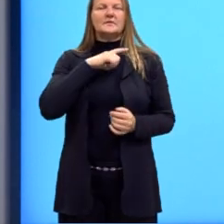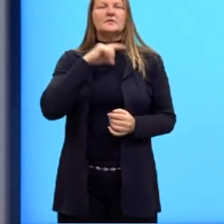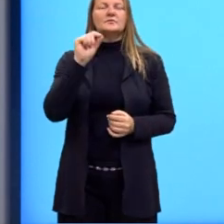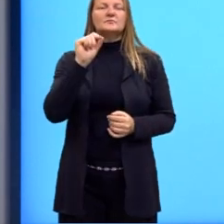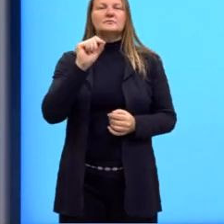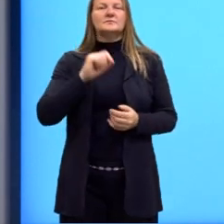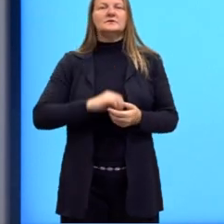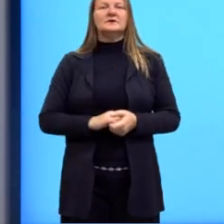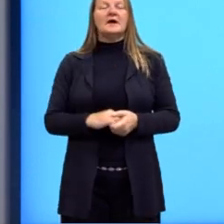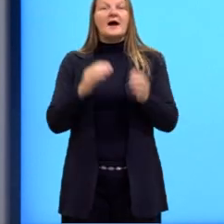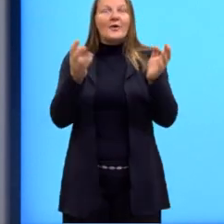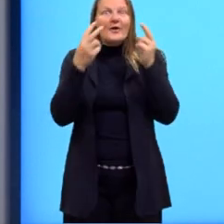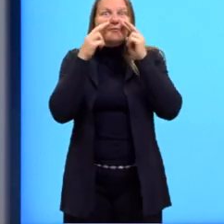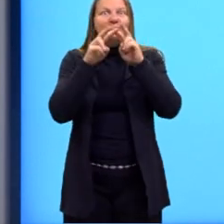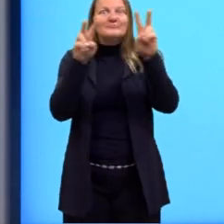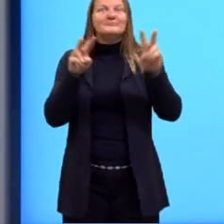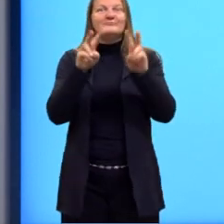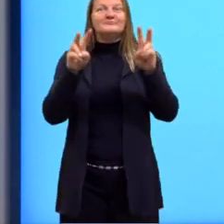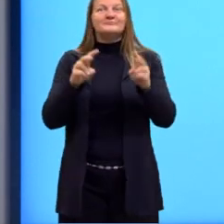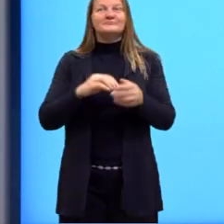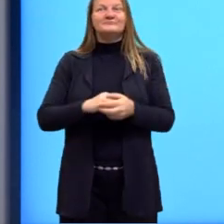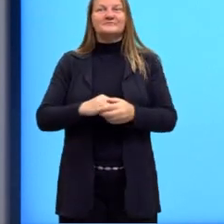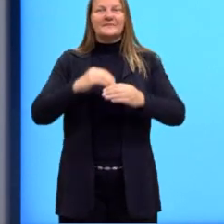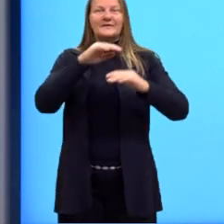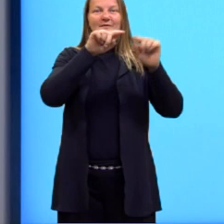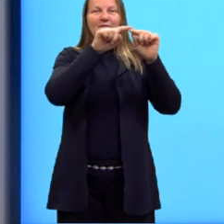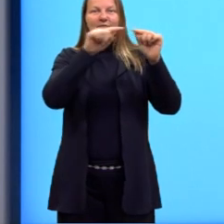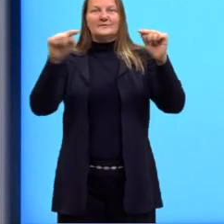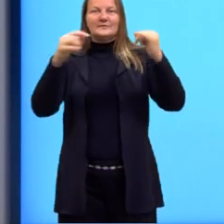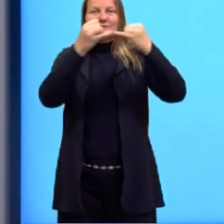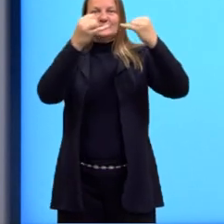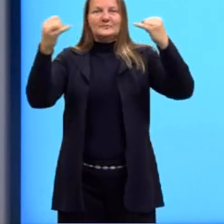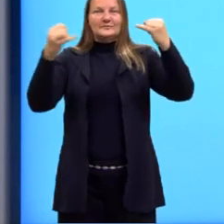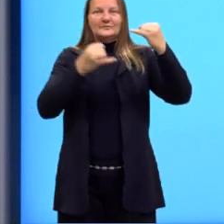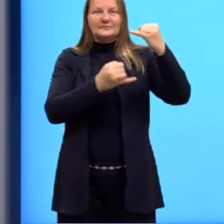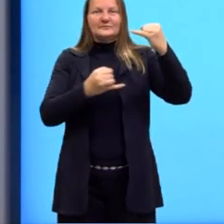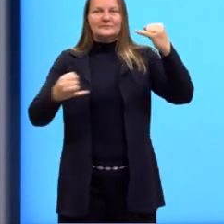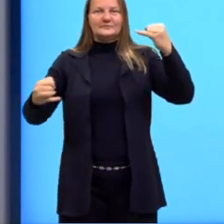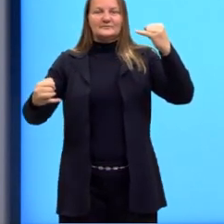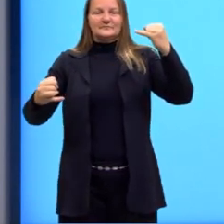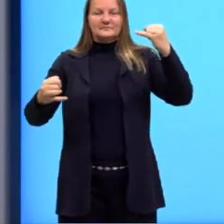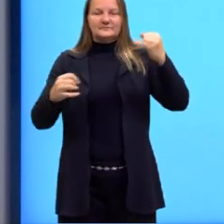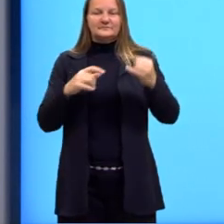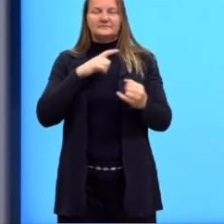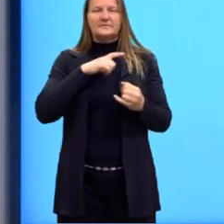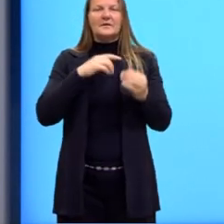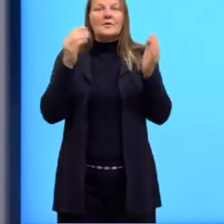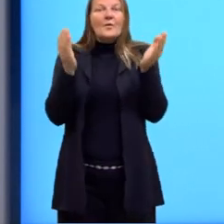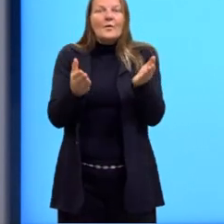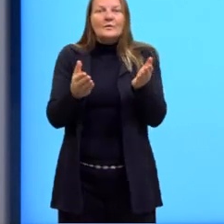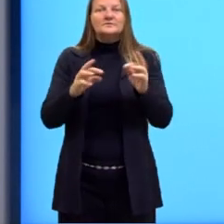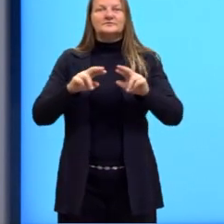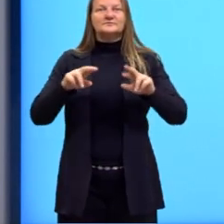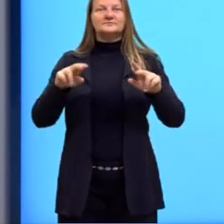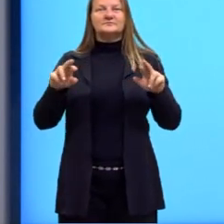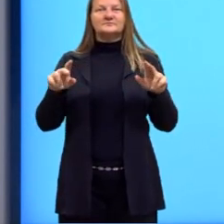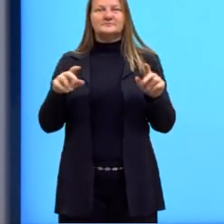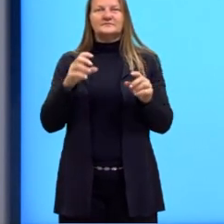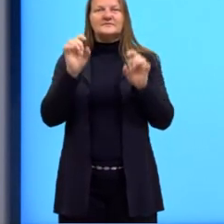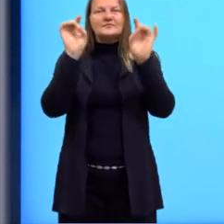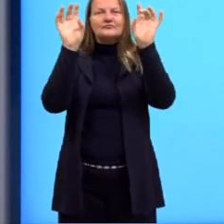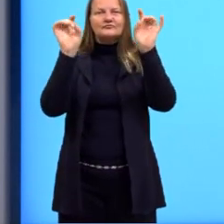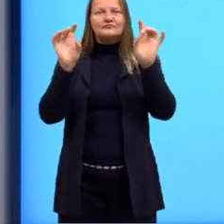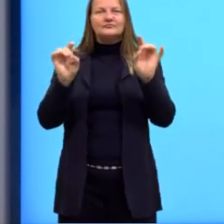a gente vai ver agora né em paralelo a gente iniciou né rapidamente na última aula mas hoje então a gente vai ver Mais